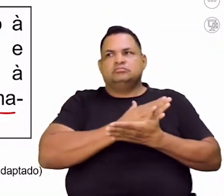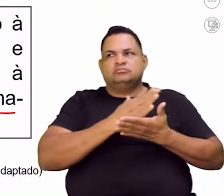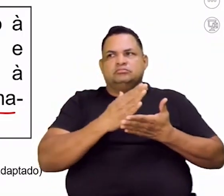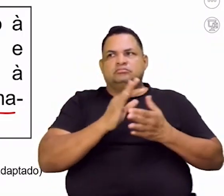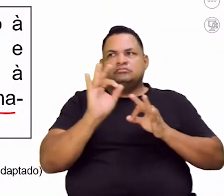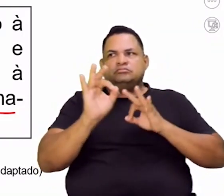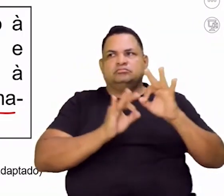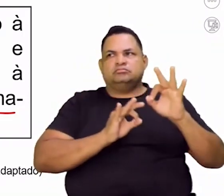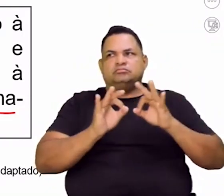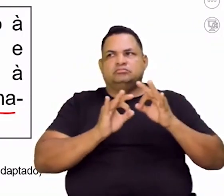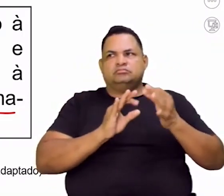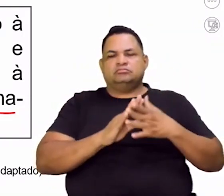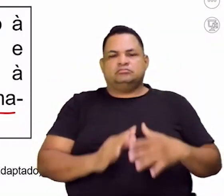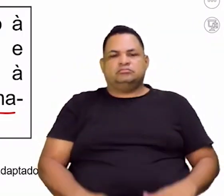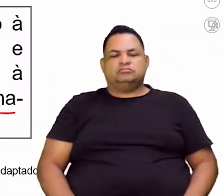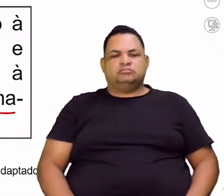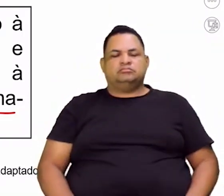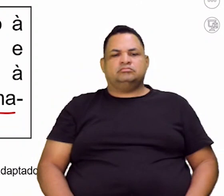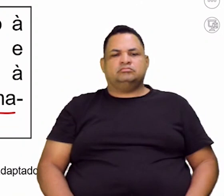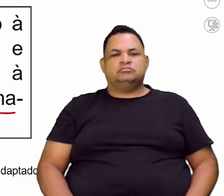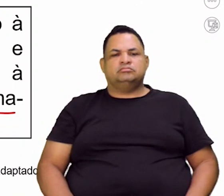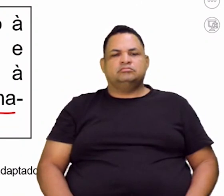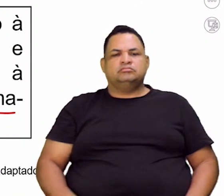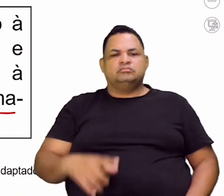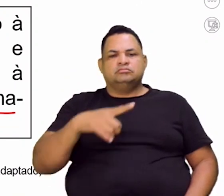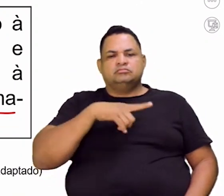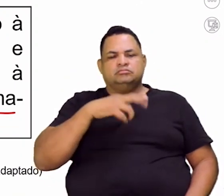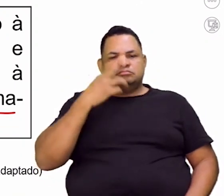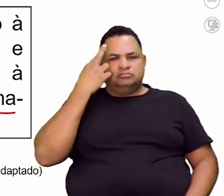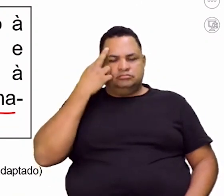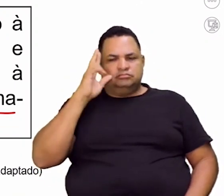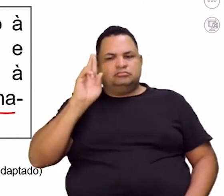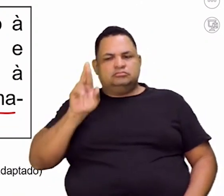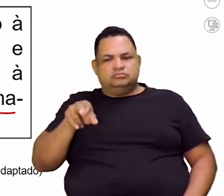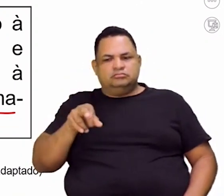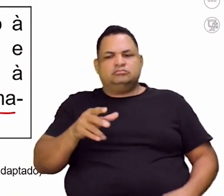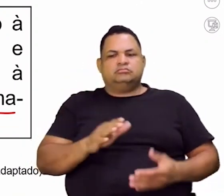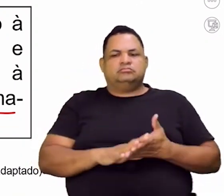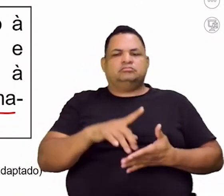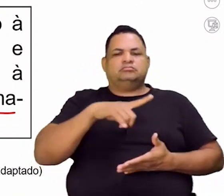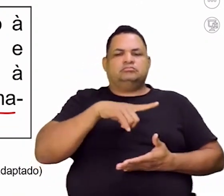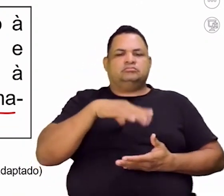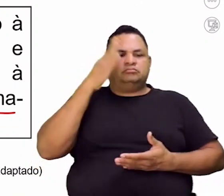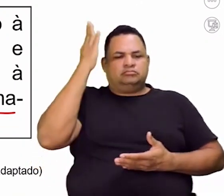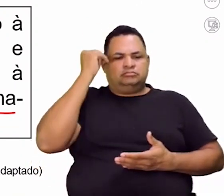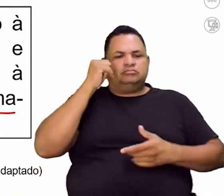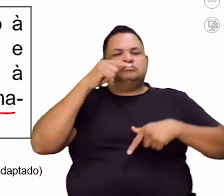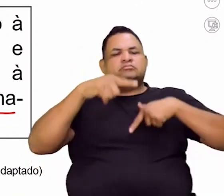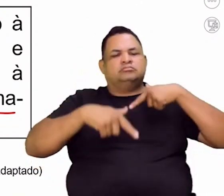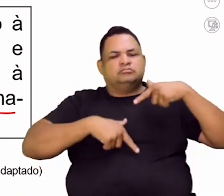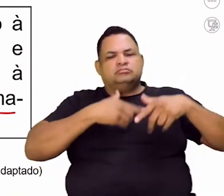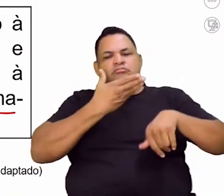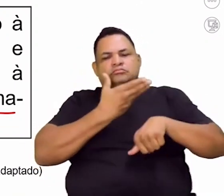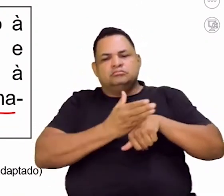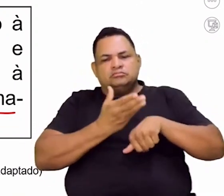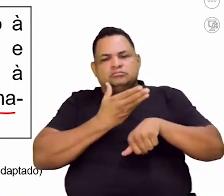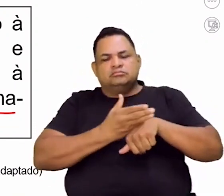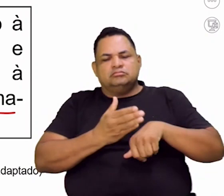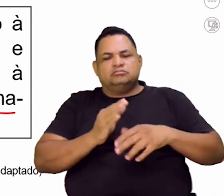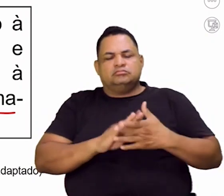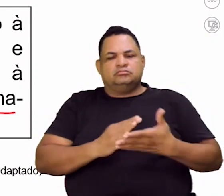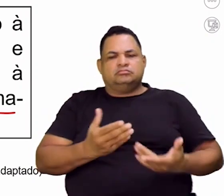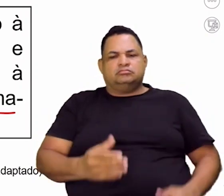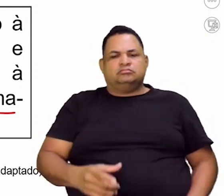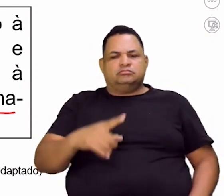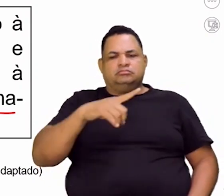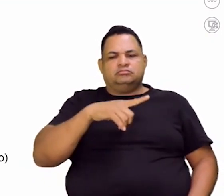a construí-la. Tem racionalismo na ciência, tem um saber ativo, né, que eu